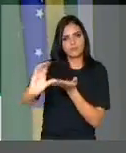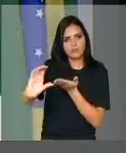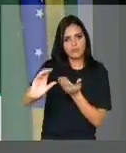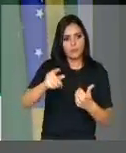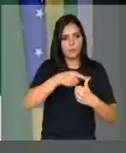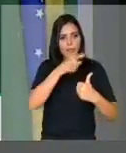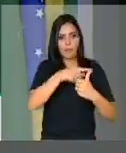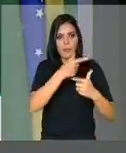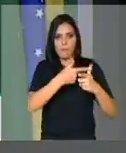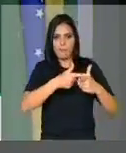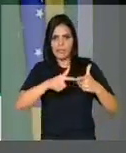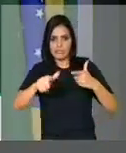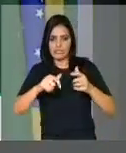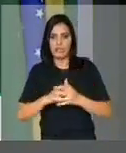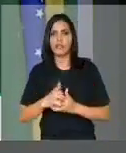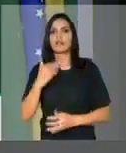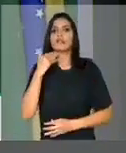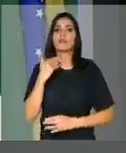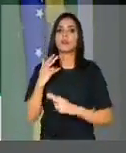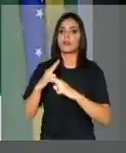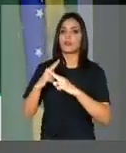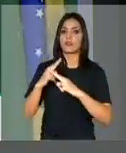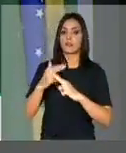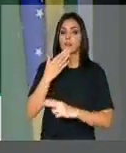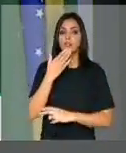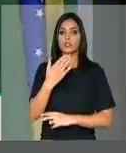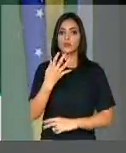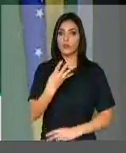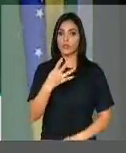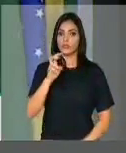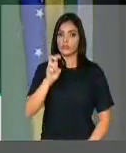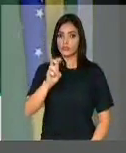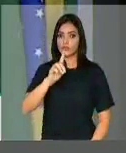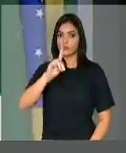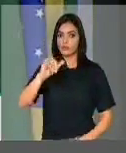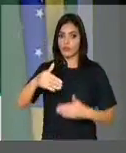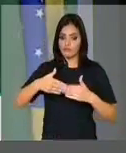daquele recurso. A Caixa pediu 45 dias.